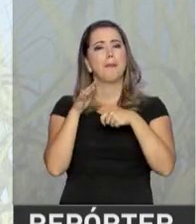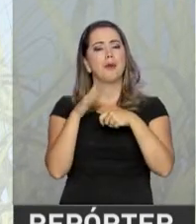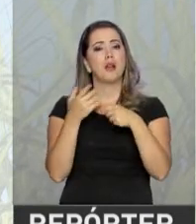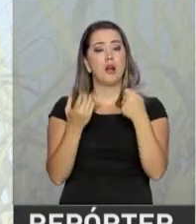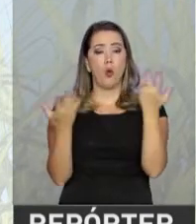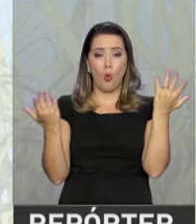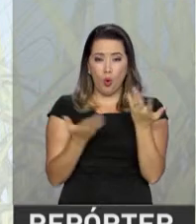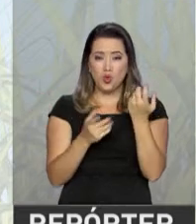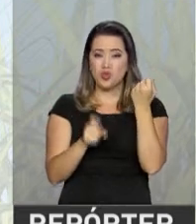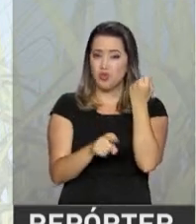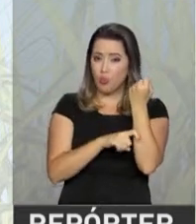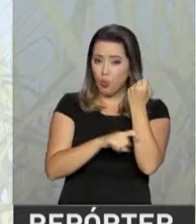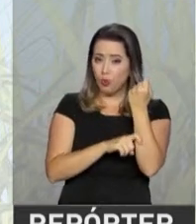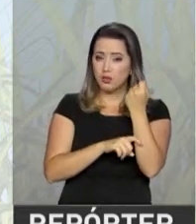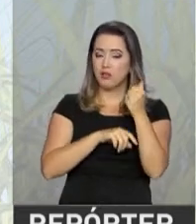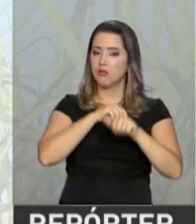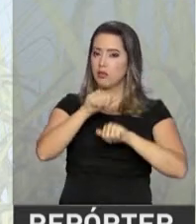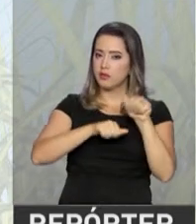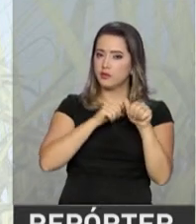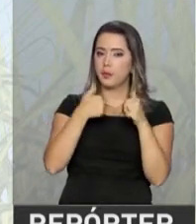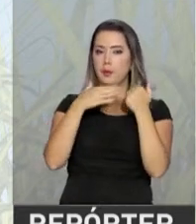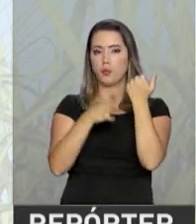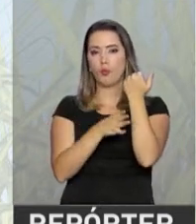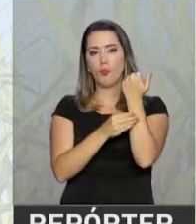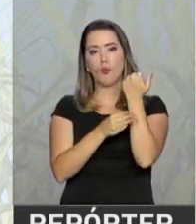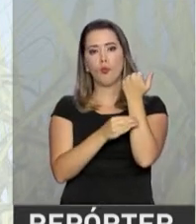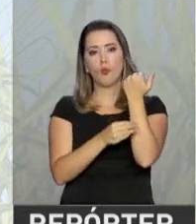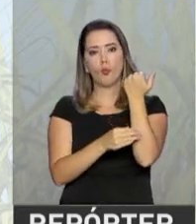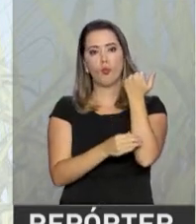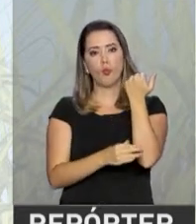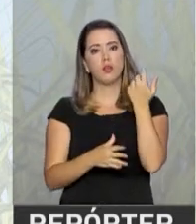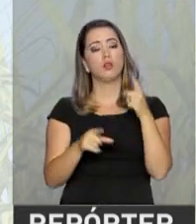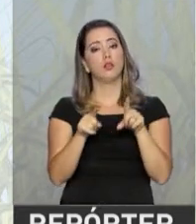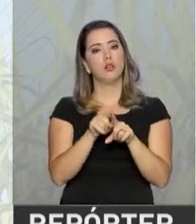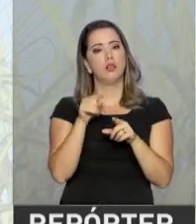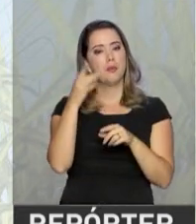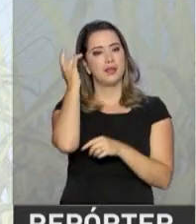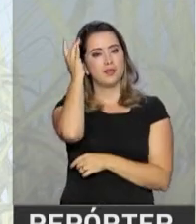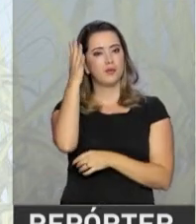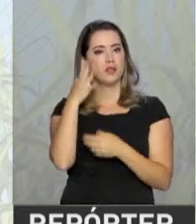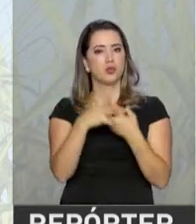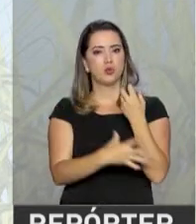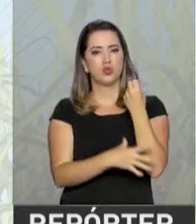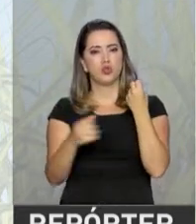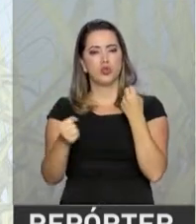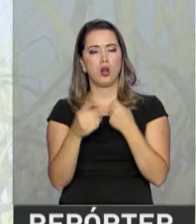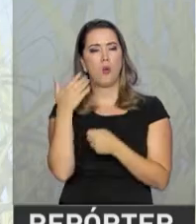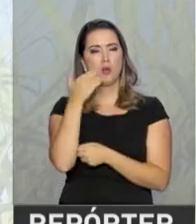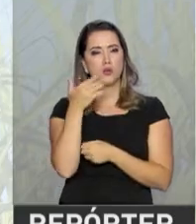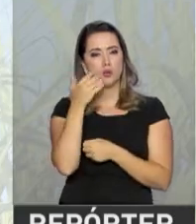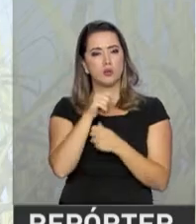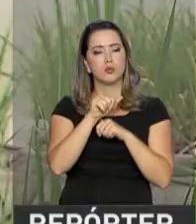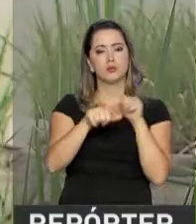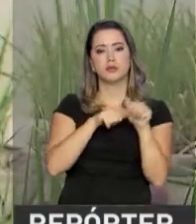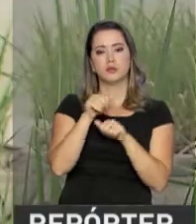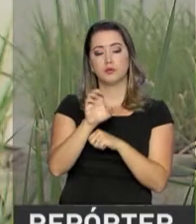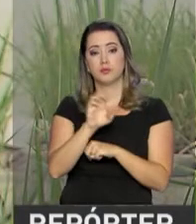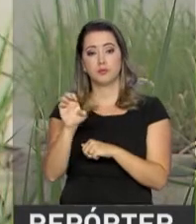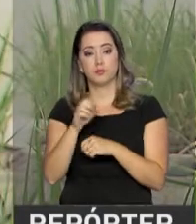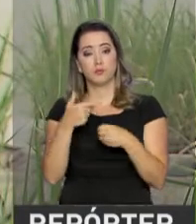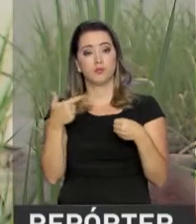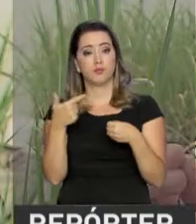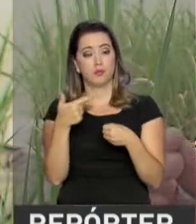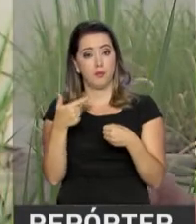muito resistentes e isso facilita a extração do açúcar que vai se transformar em etanol de segunda geração nós